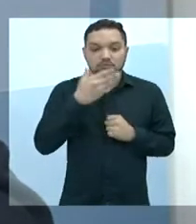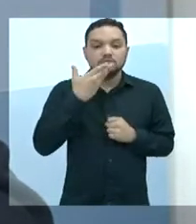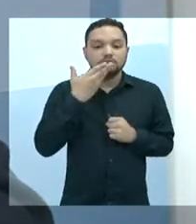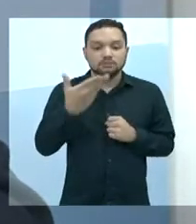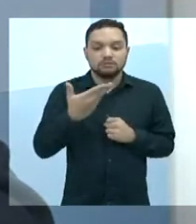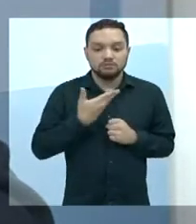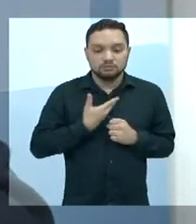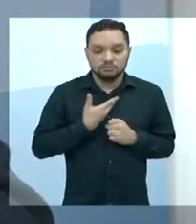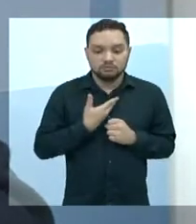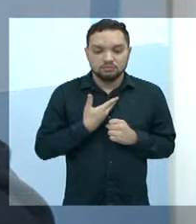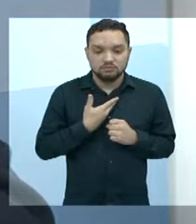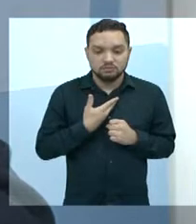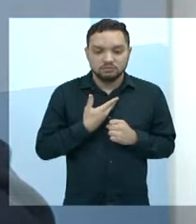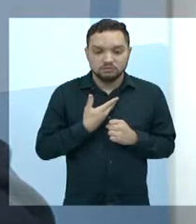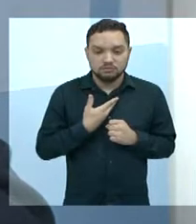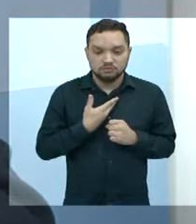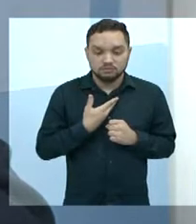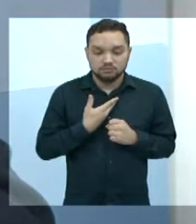por